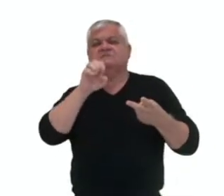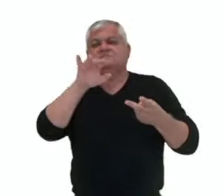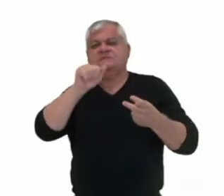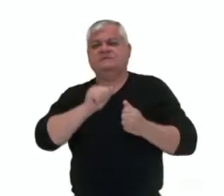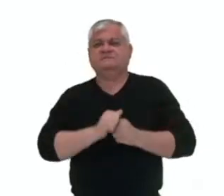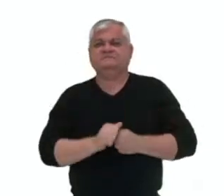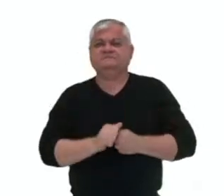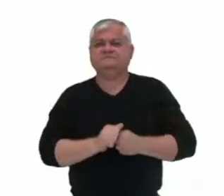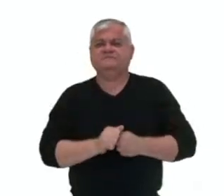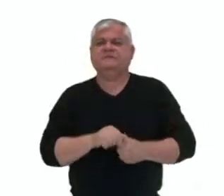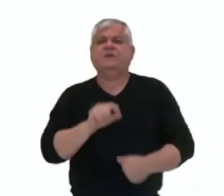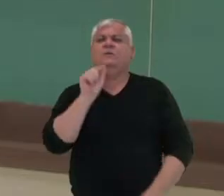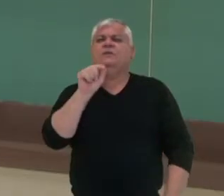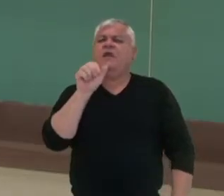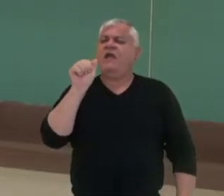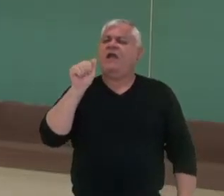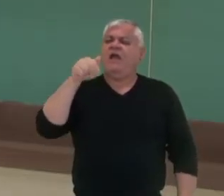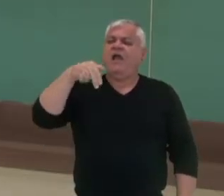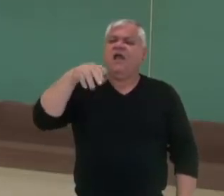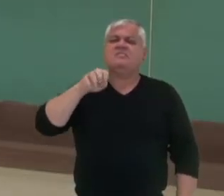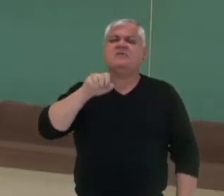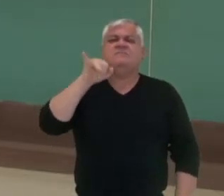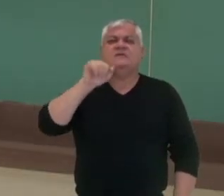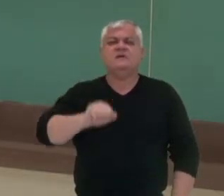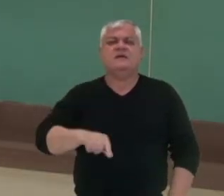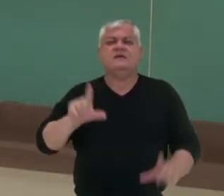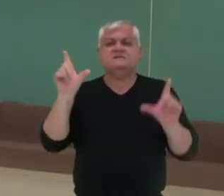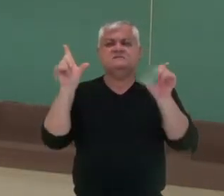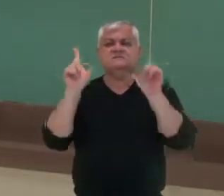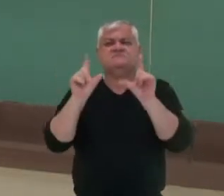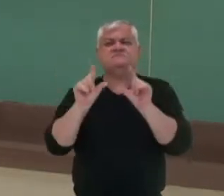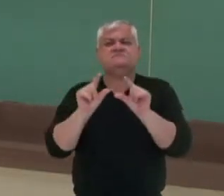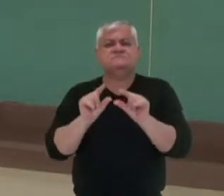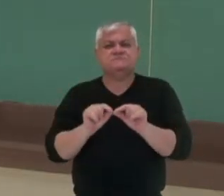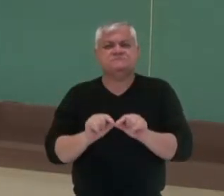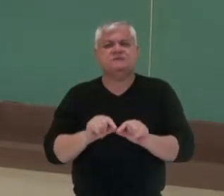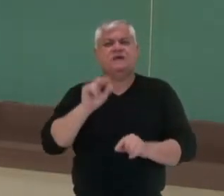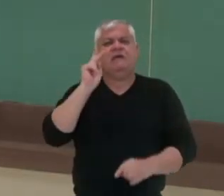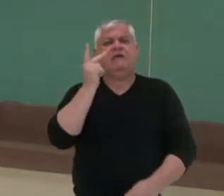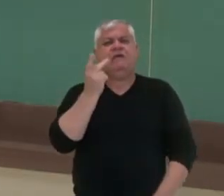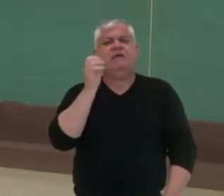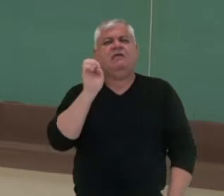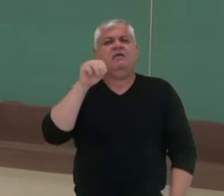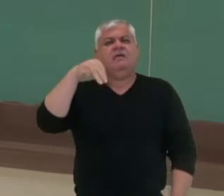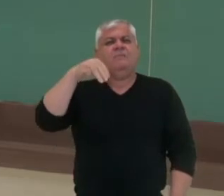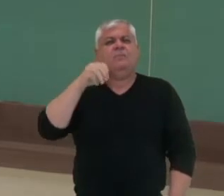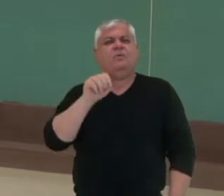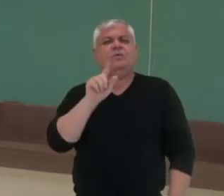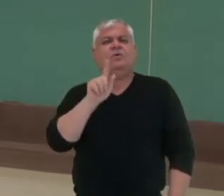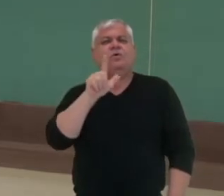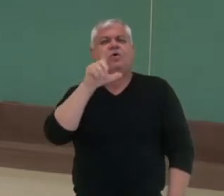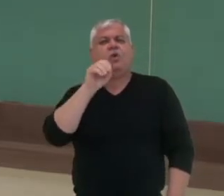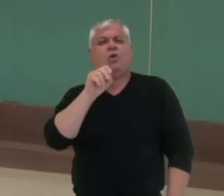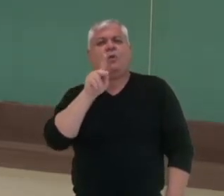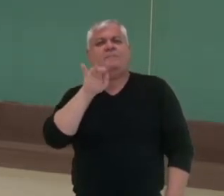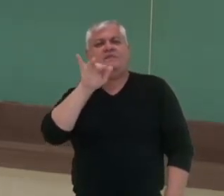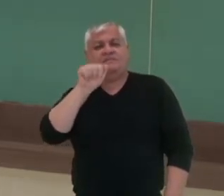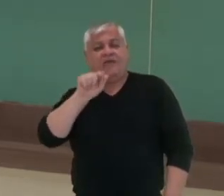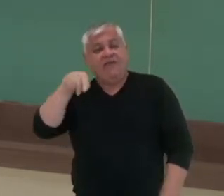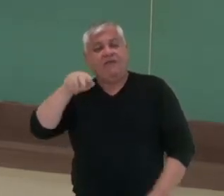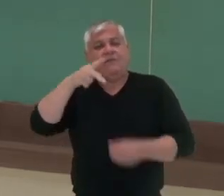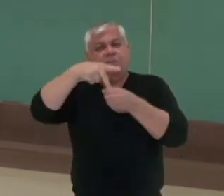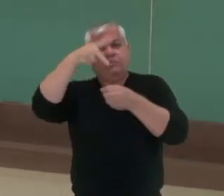Anemia. Então, o que é anemia? Anemia é a redução da quantidade da hemoglobina. A hemoglobina é uma proteína que tem na